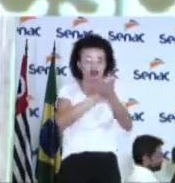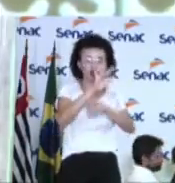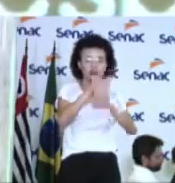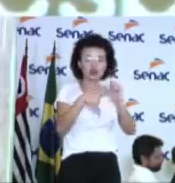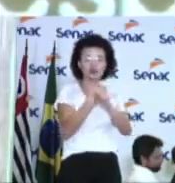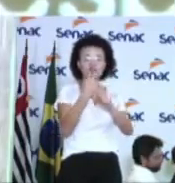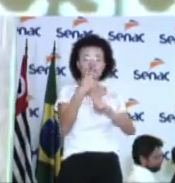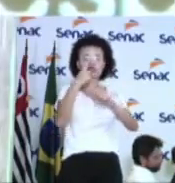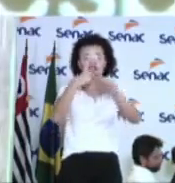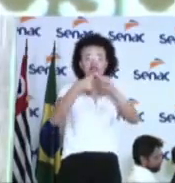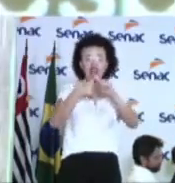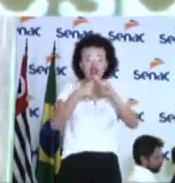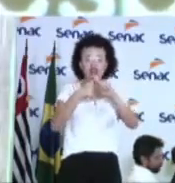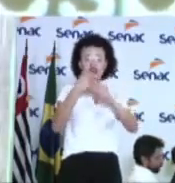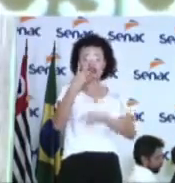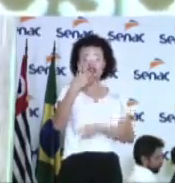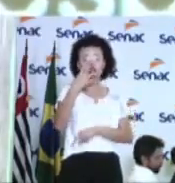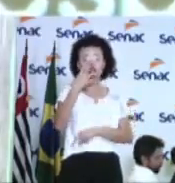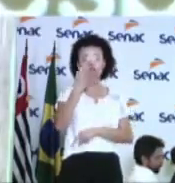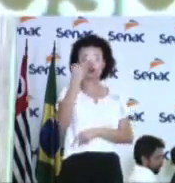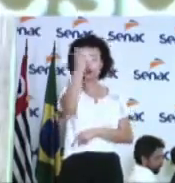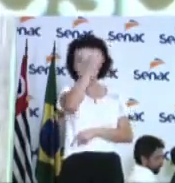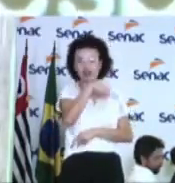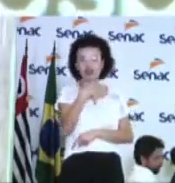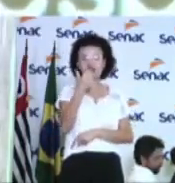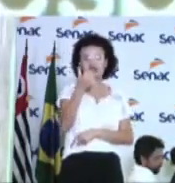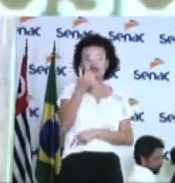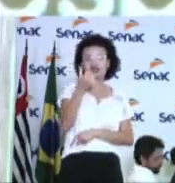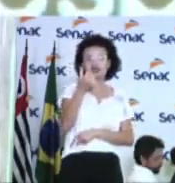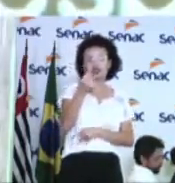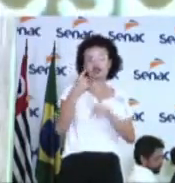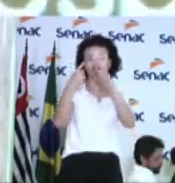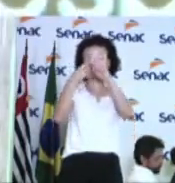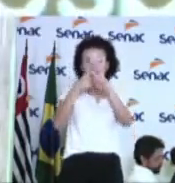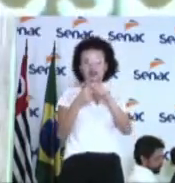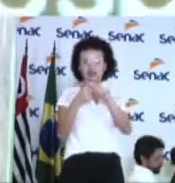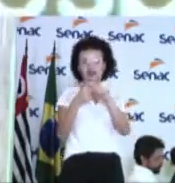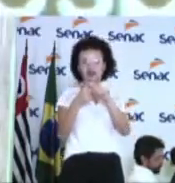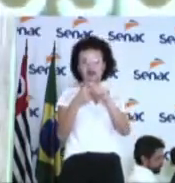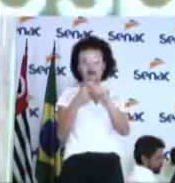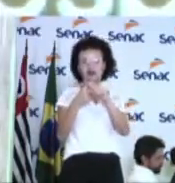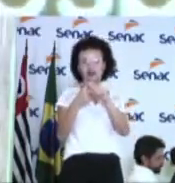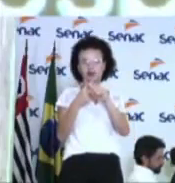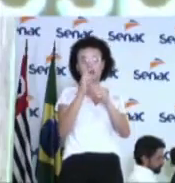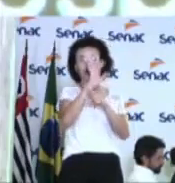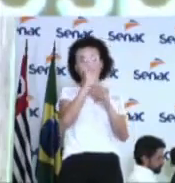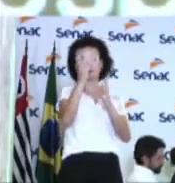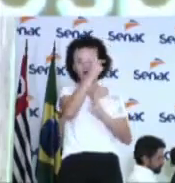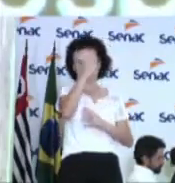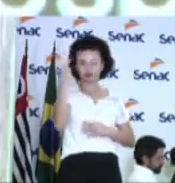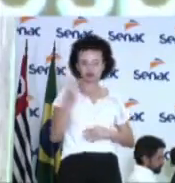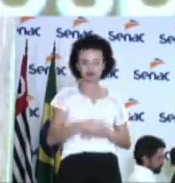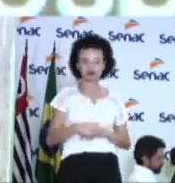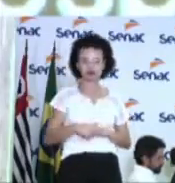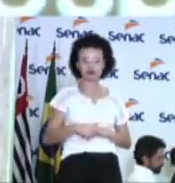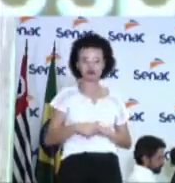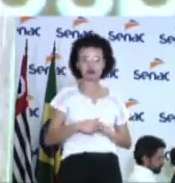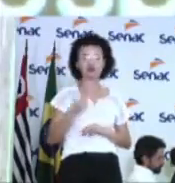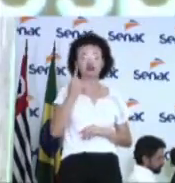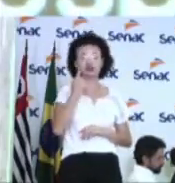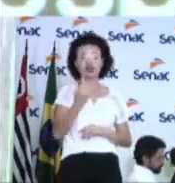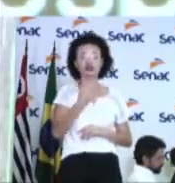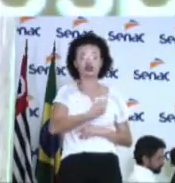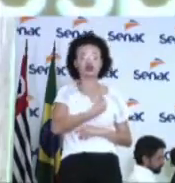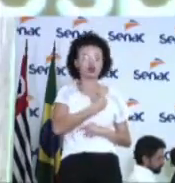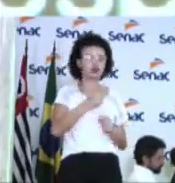48 horas, 6 milhões de vezes. Então, não necessariamente era um roteiro, inclusive, como acho que a Keka comentou aqui, que é vivo, o